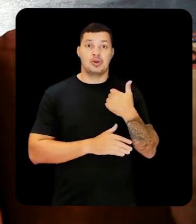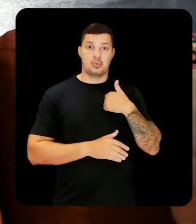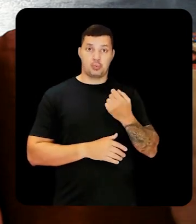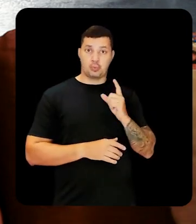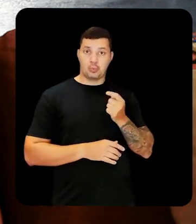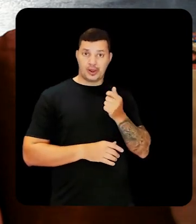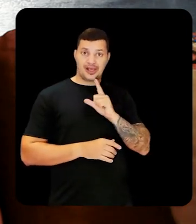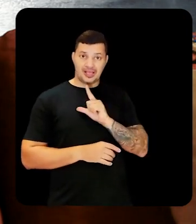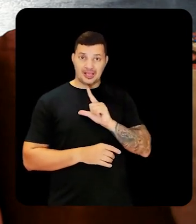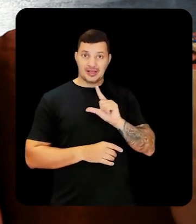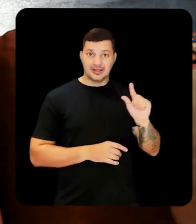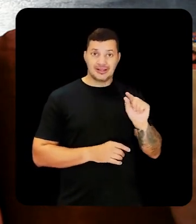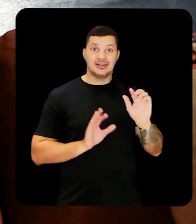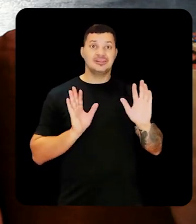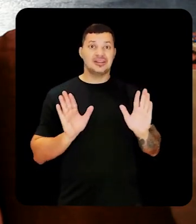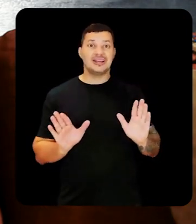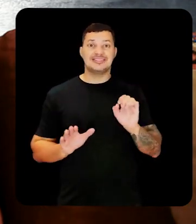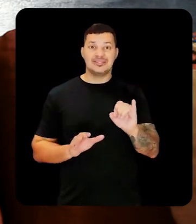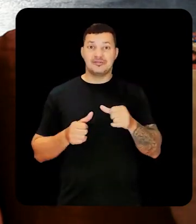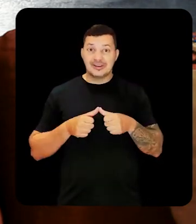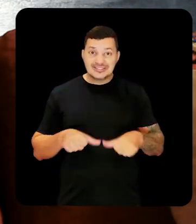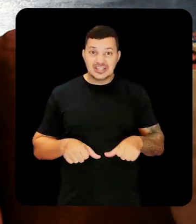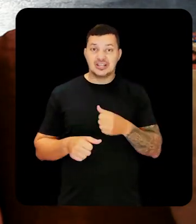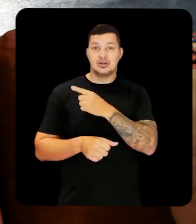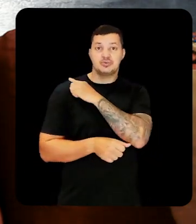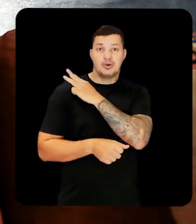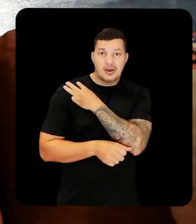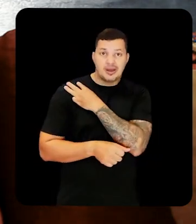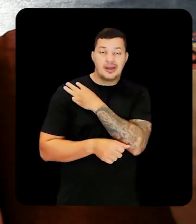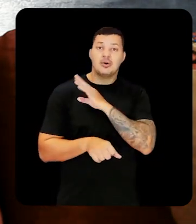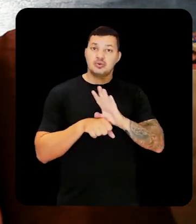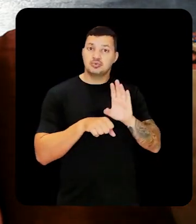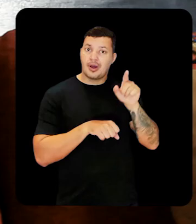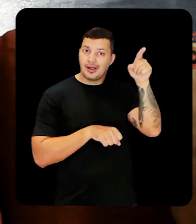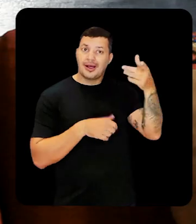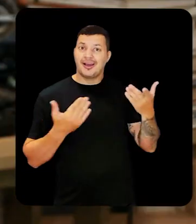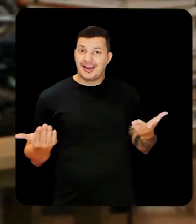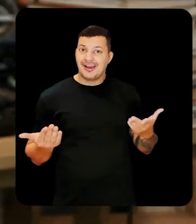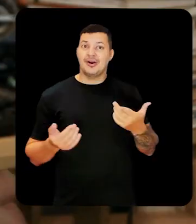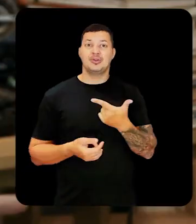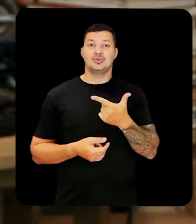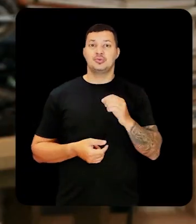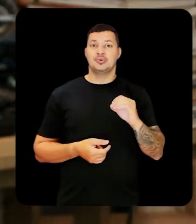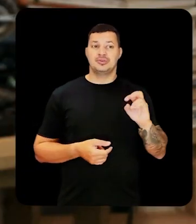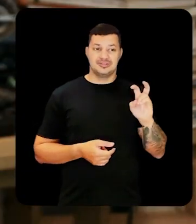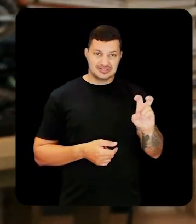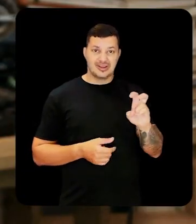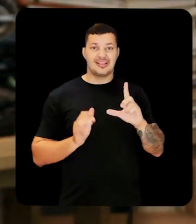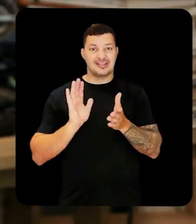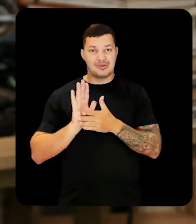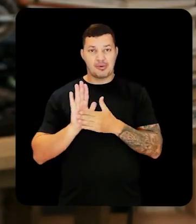eu estou para sair já. Quando ele surge, vamos dizer que se eu ficasse aqui no ensino médio, provavelmente eu iria fazer curso lá. E aí, em